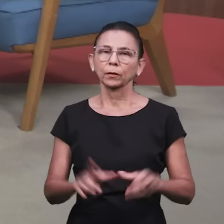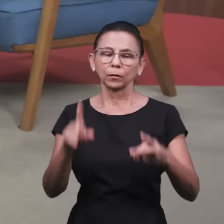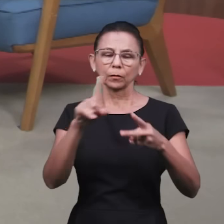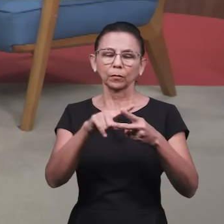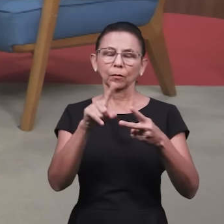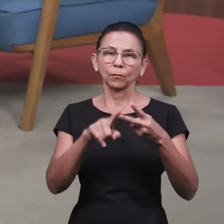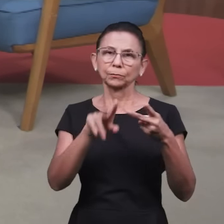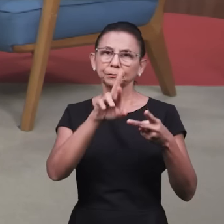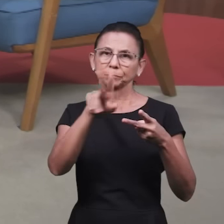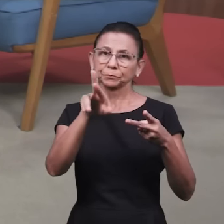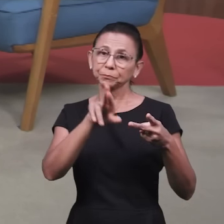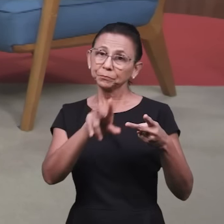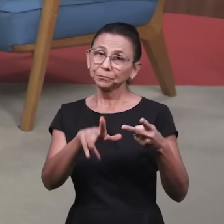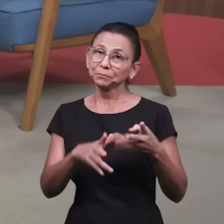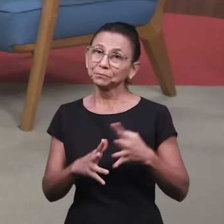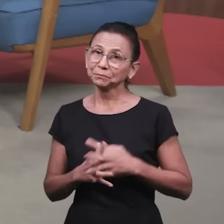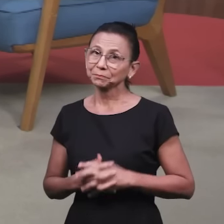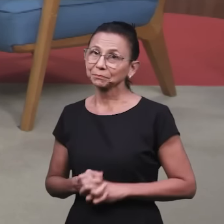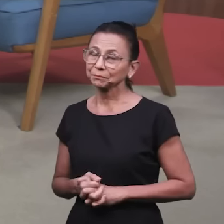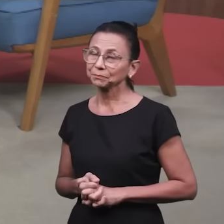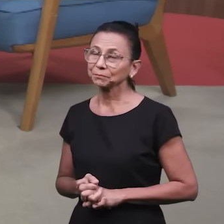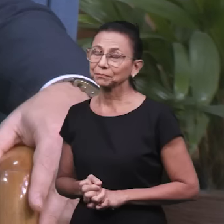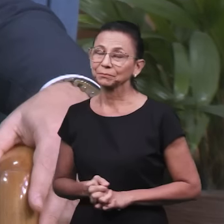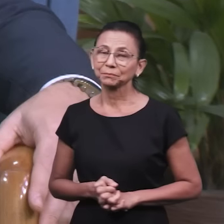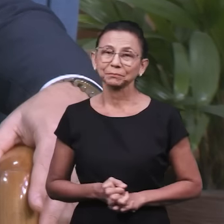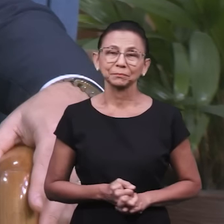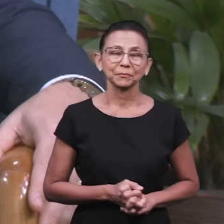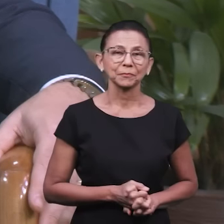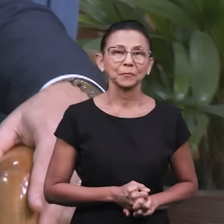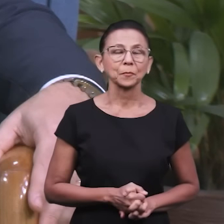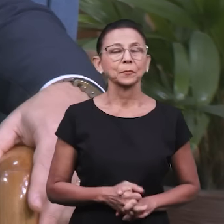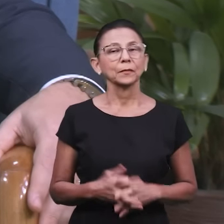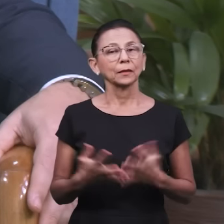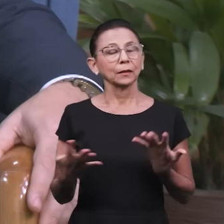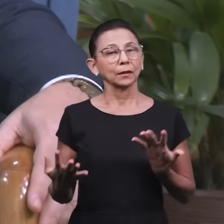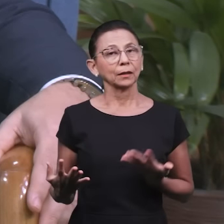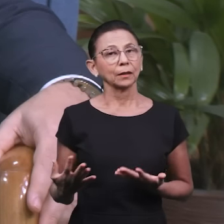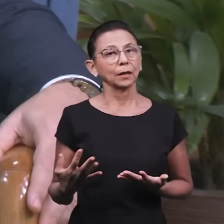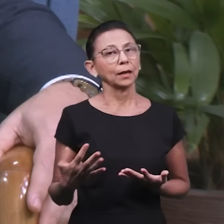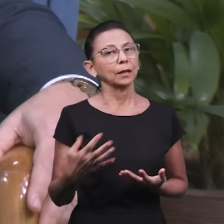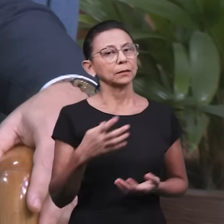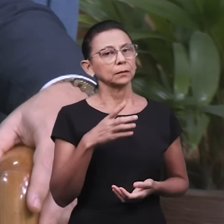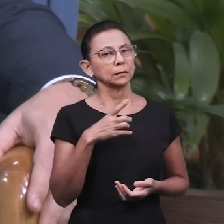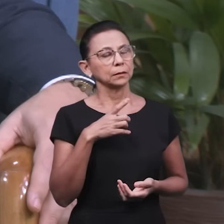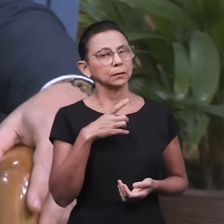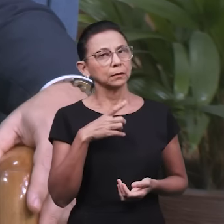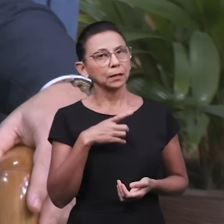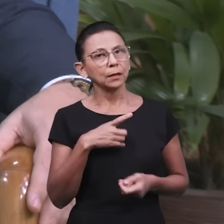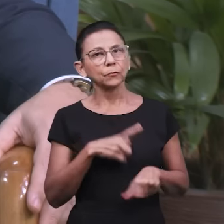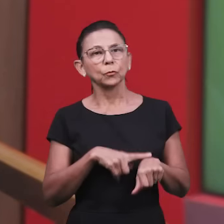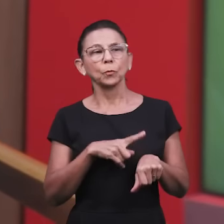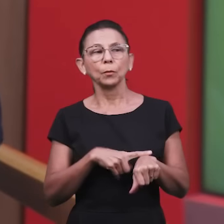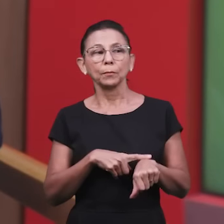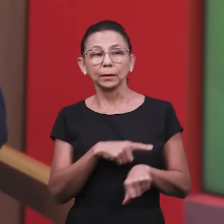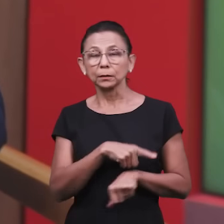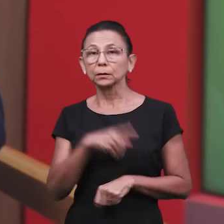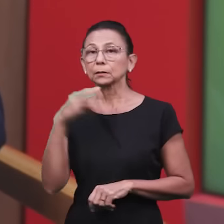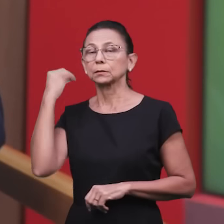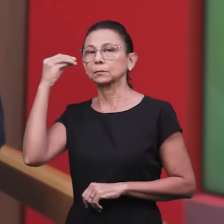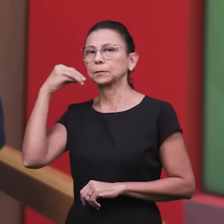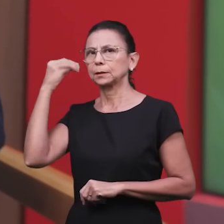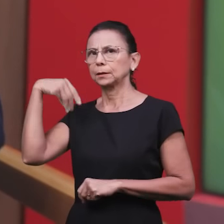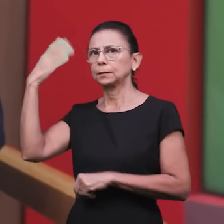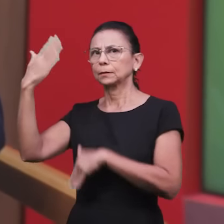em algum momento da sua vida, achou o Senhor. Ela buscou e encontrou. Ela esteve na presença